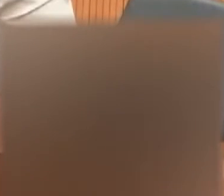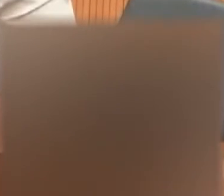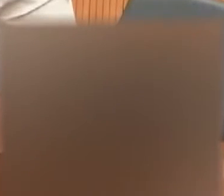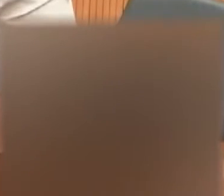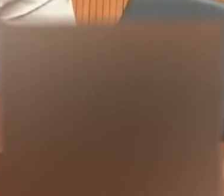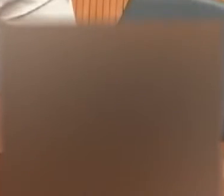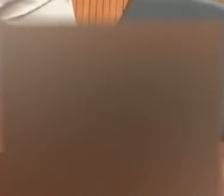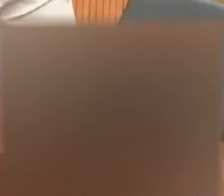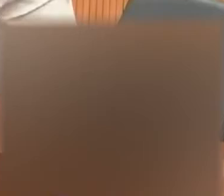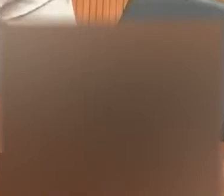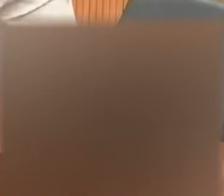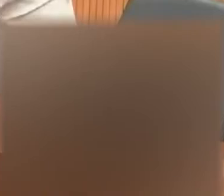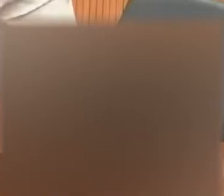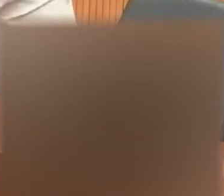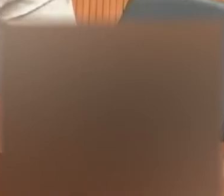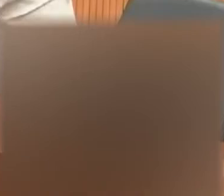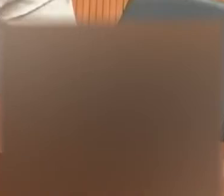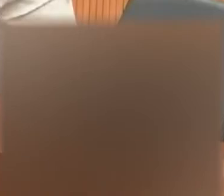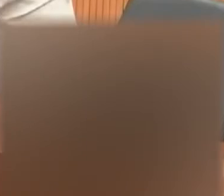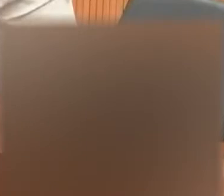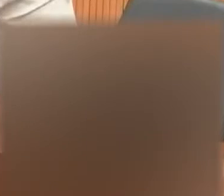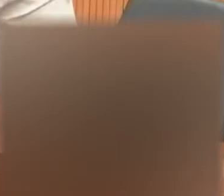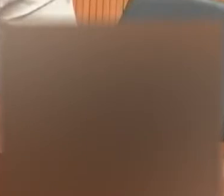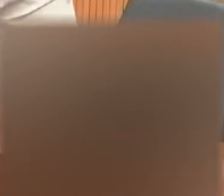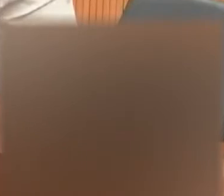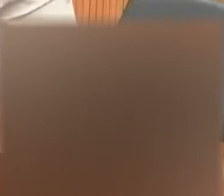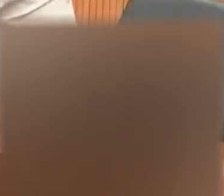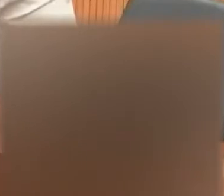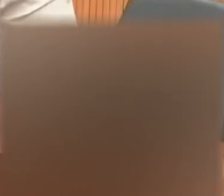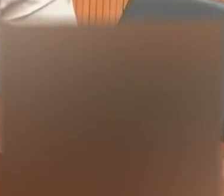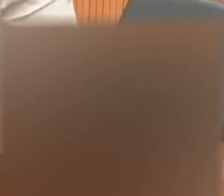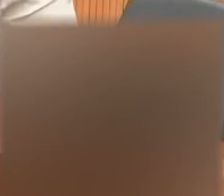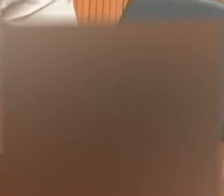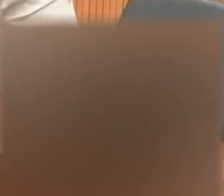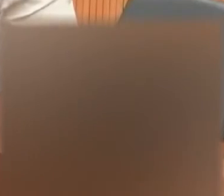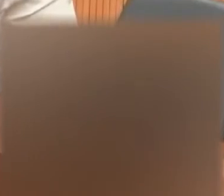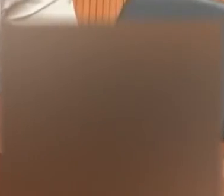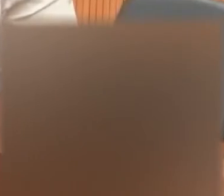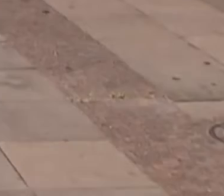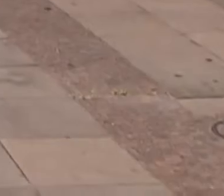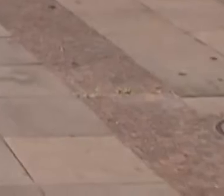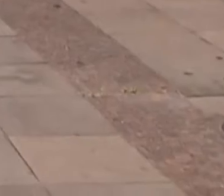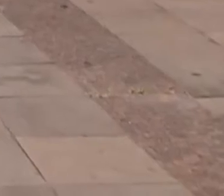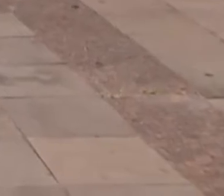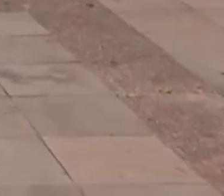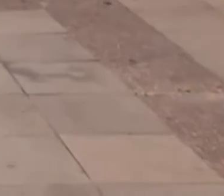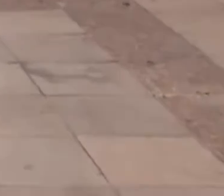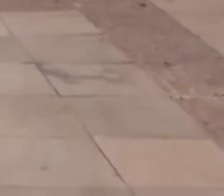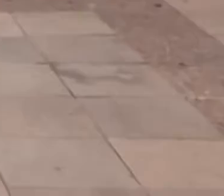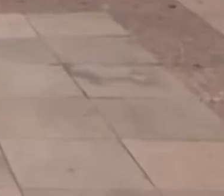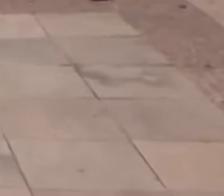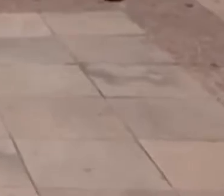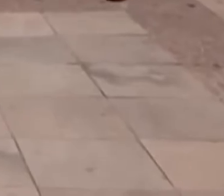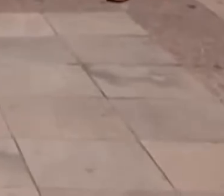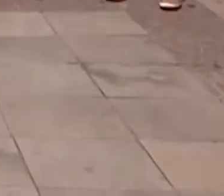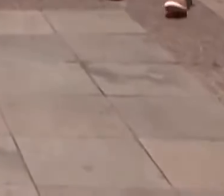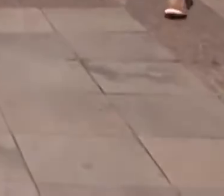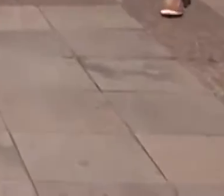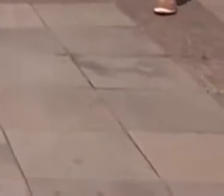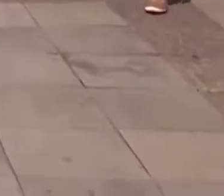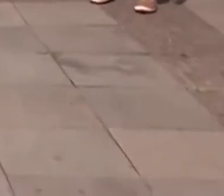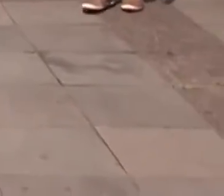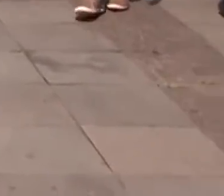na Câmara os sanitários públicos no centro e a segurança da região central. Secretários da Prefeitura,